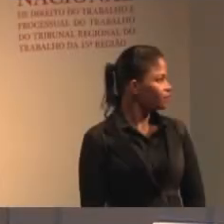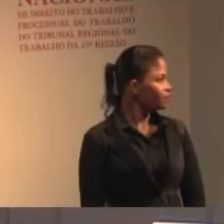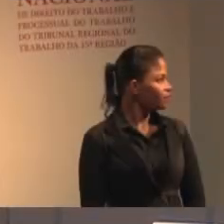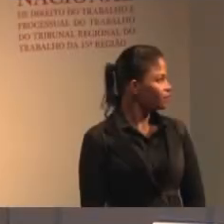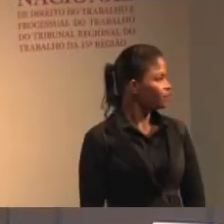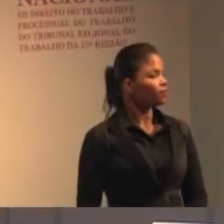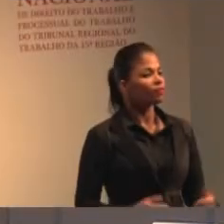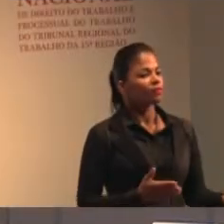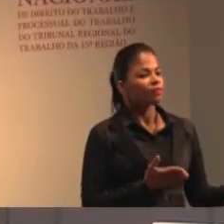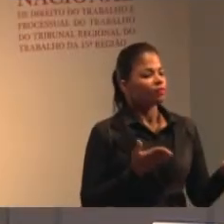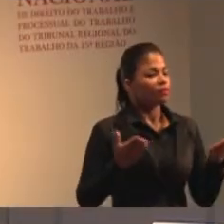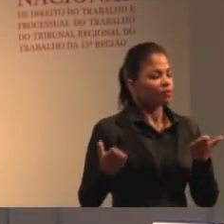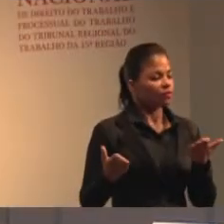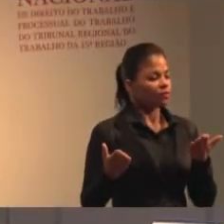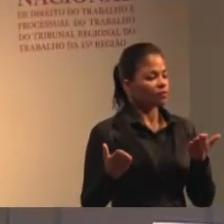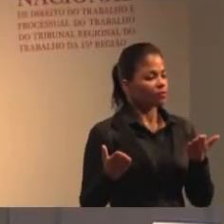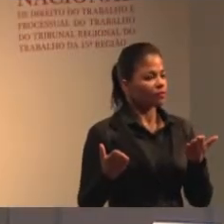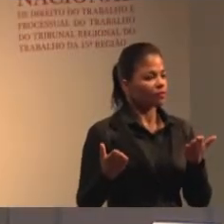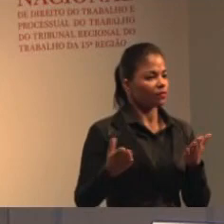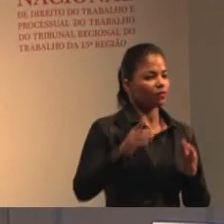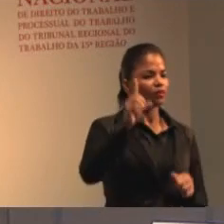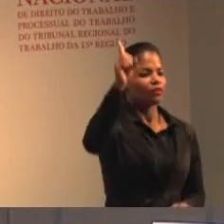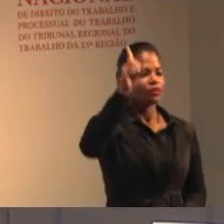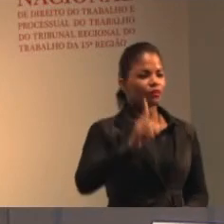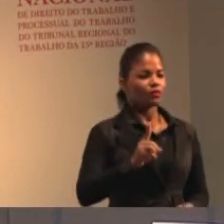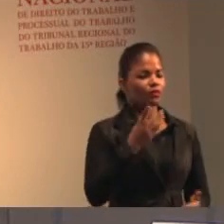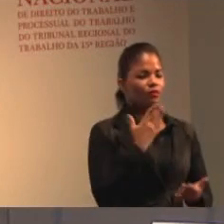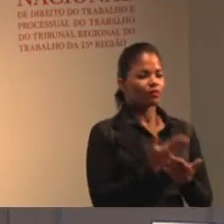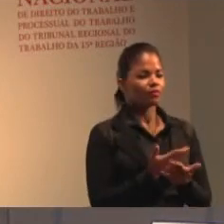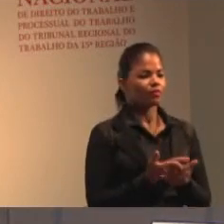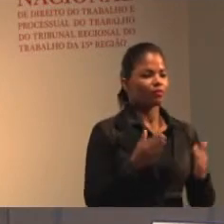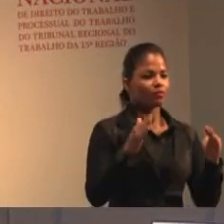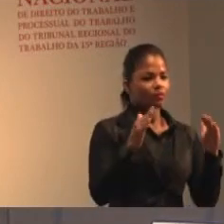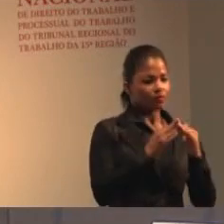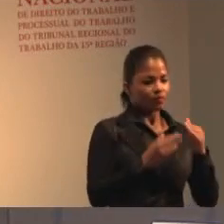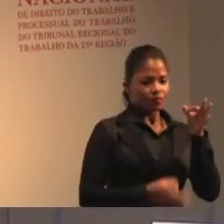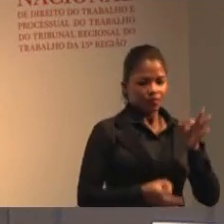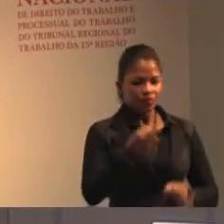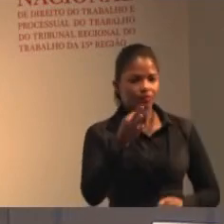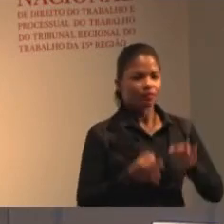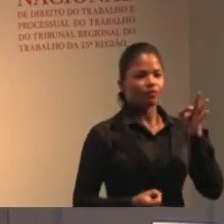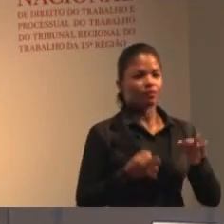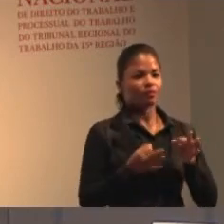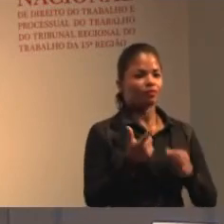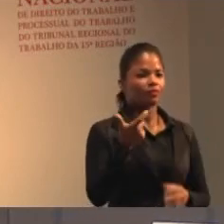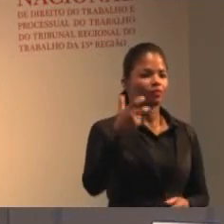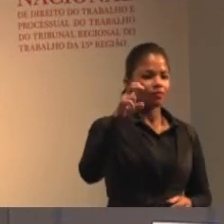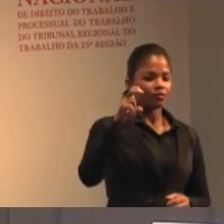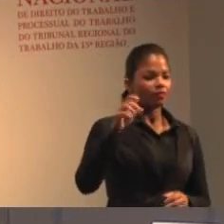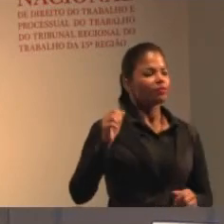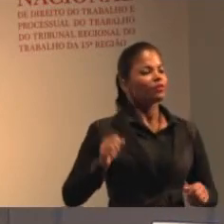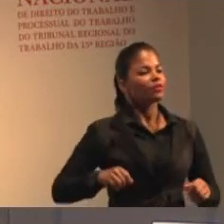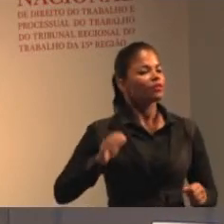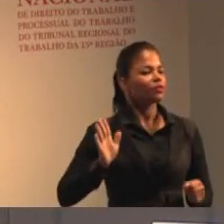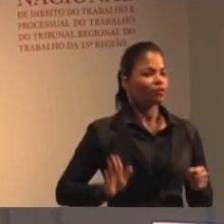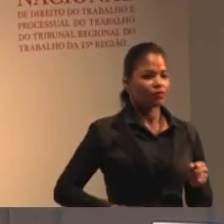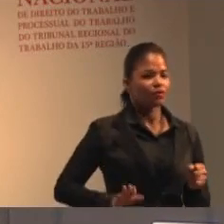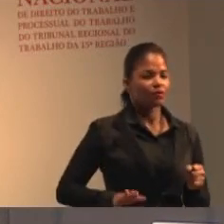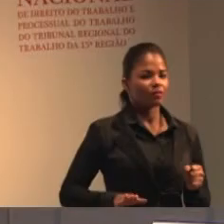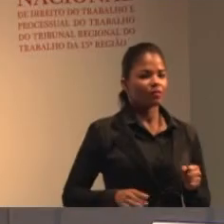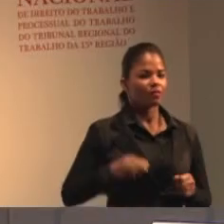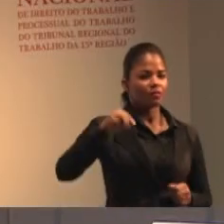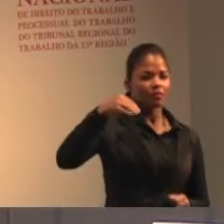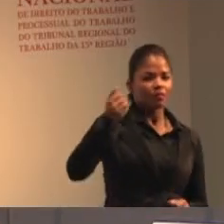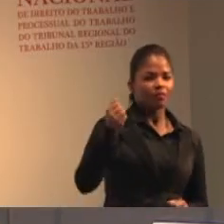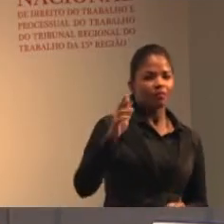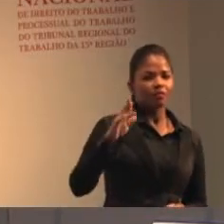Teremos agora as palavras da excelentíssima diretora da Escola Judicial do TRT da 15ª Região, desembargadora Maria Inês Correia